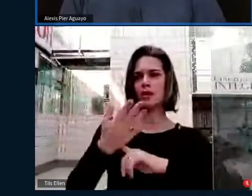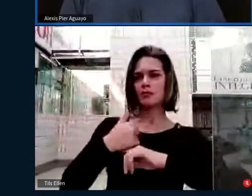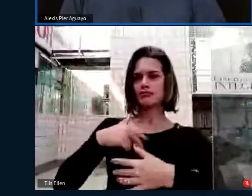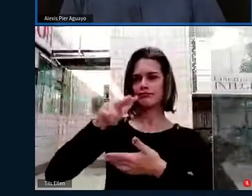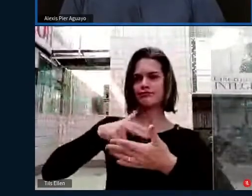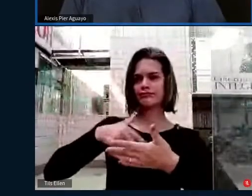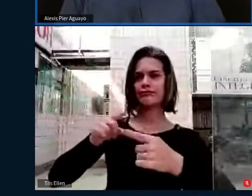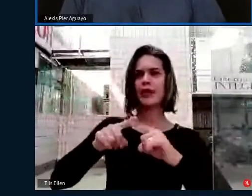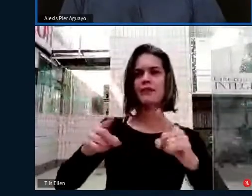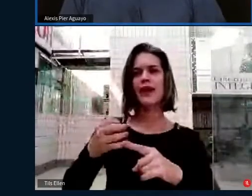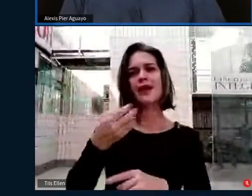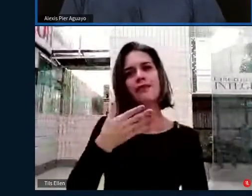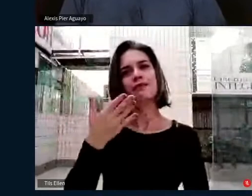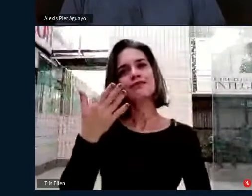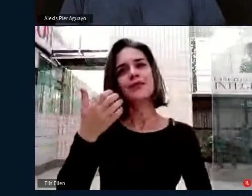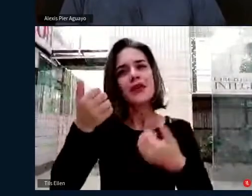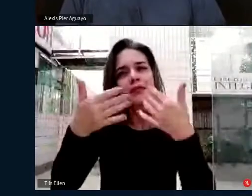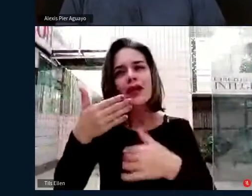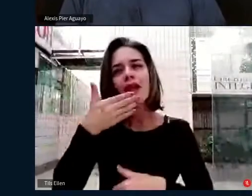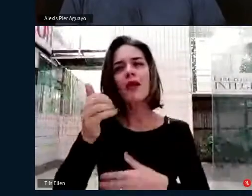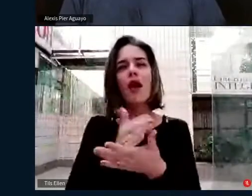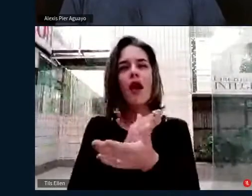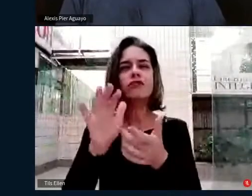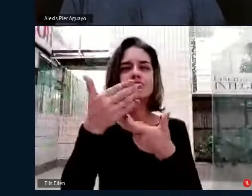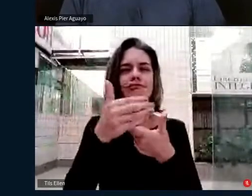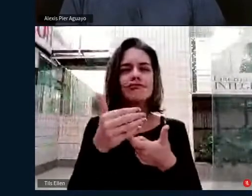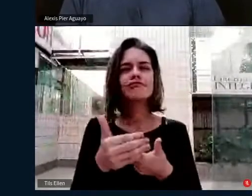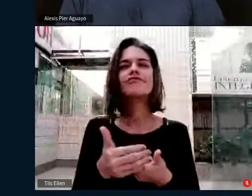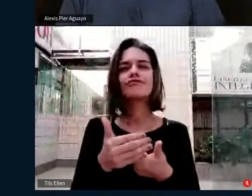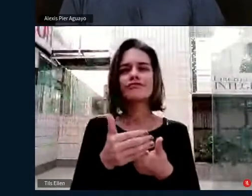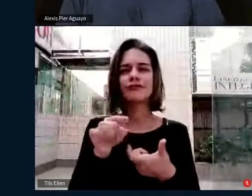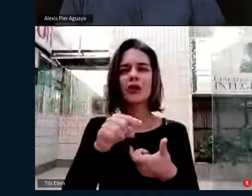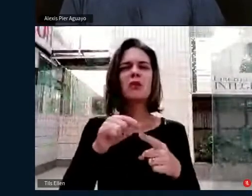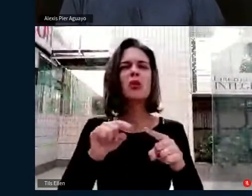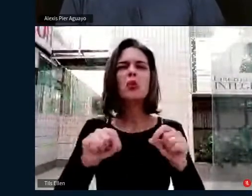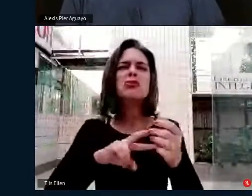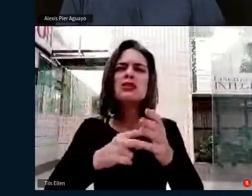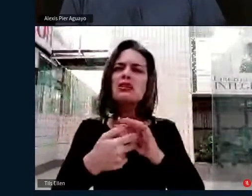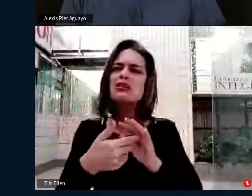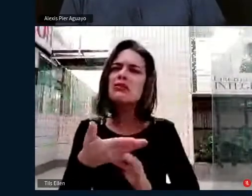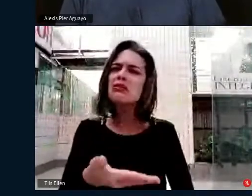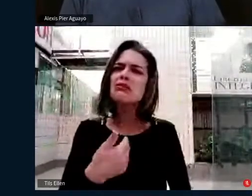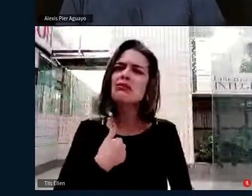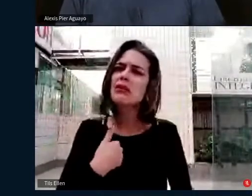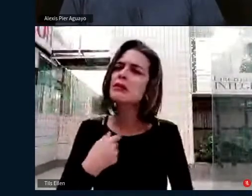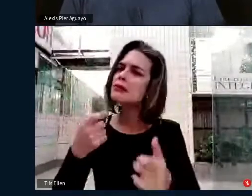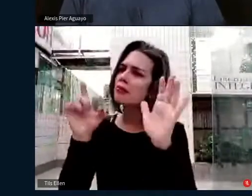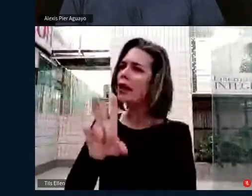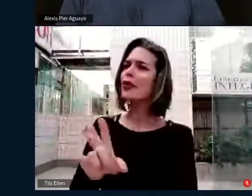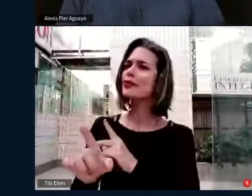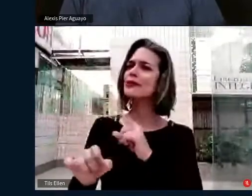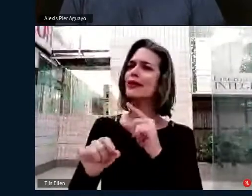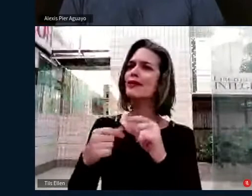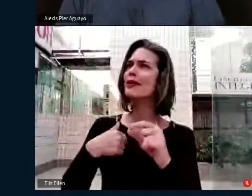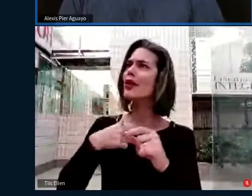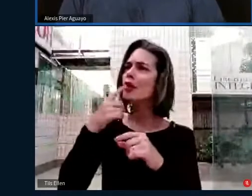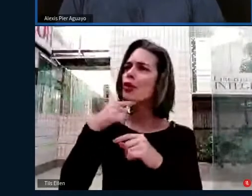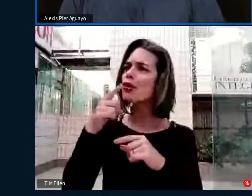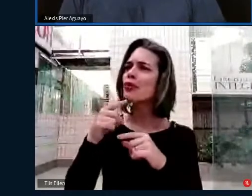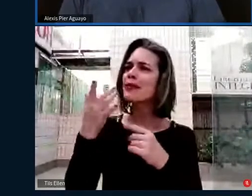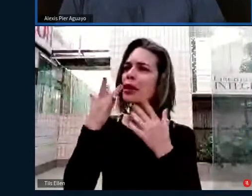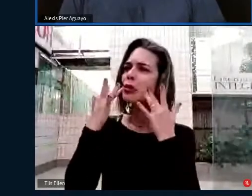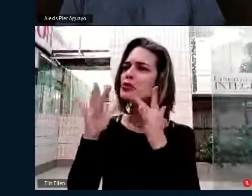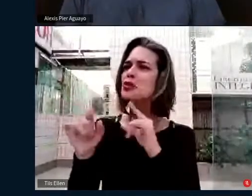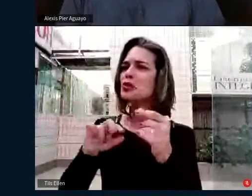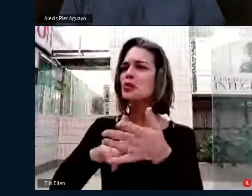Sabine. mas eu acho que o microfone de aparte ficou indescrivível. O que que é isso? Eu vou perguntar para ele o que que é isso. Pedi para ele colocar numa